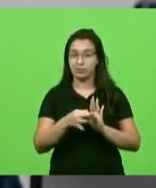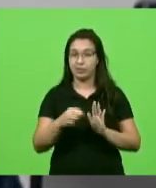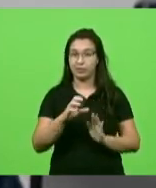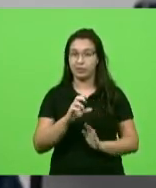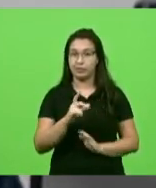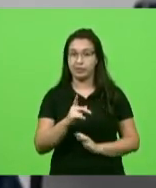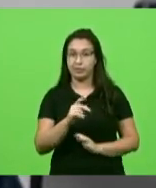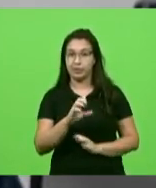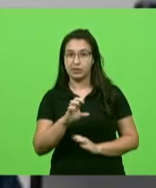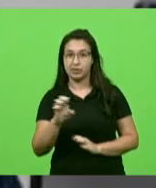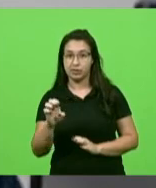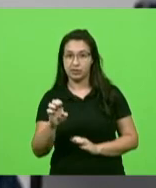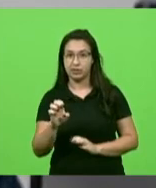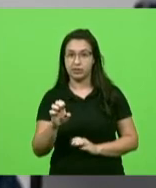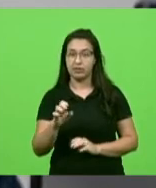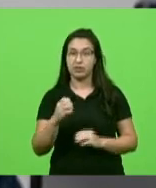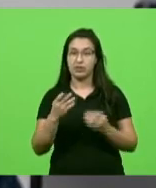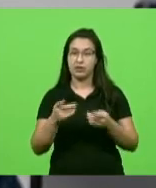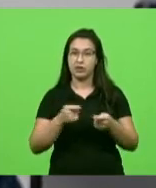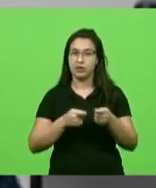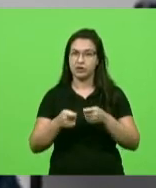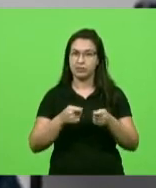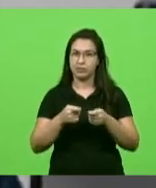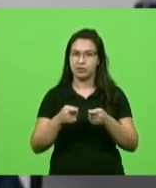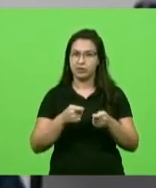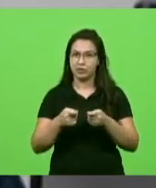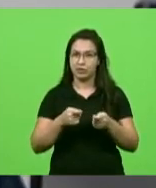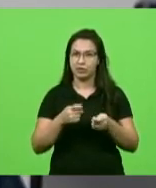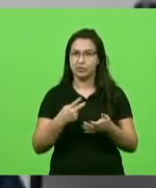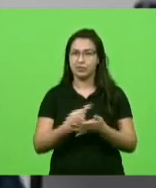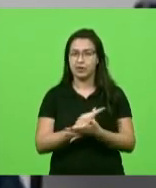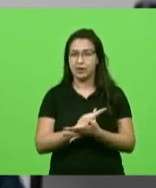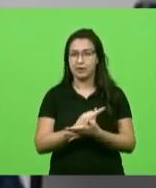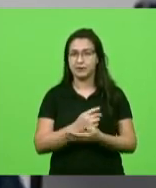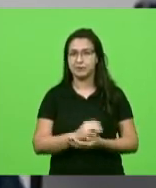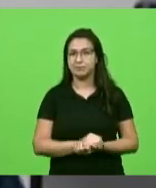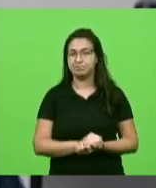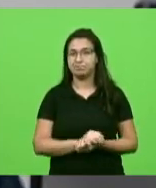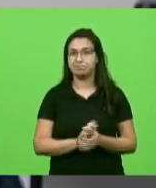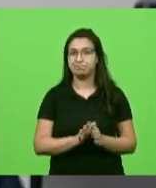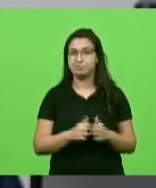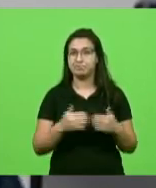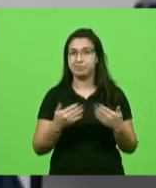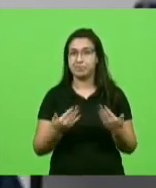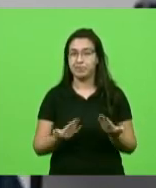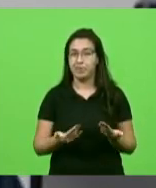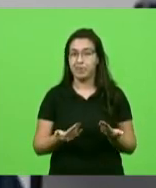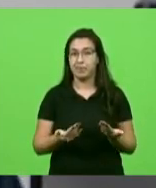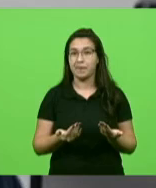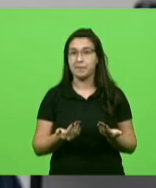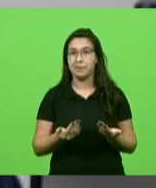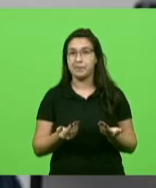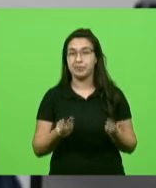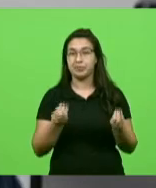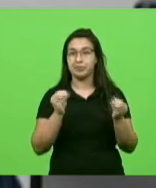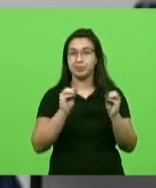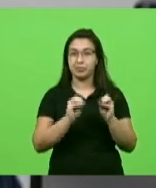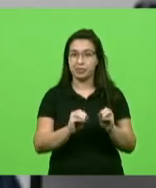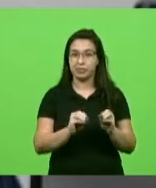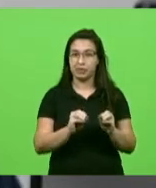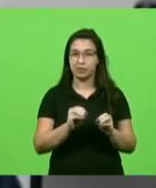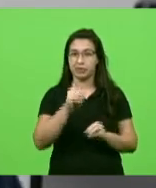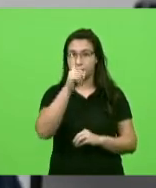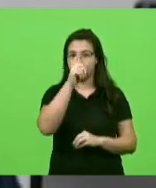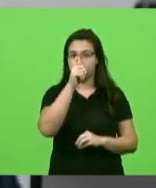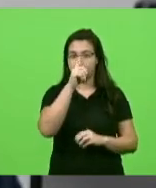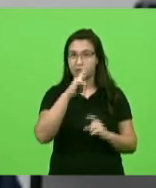apontando a existência edifícios administrativos naquele certame em e portanto não funcionar qualquer despesa para a implementação de